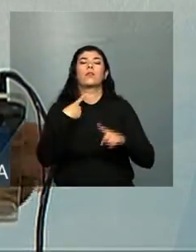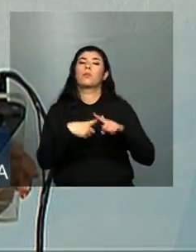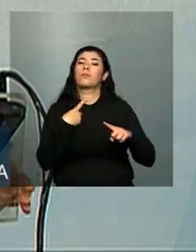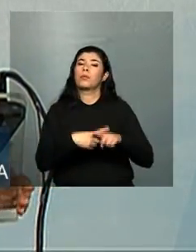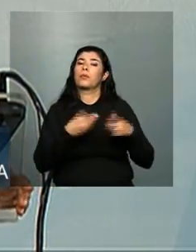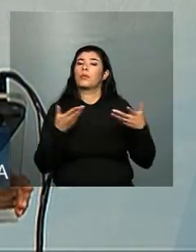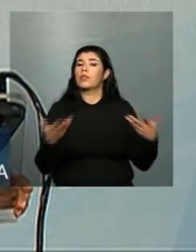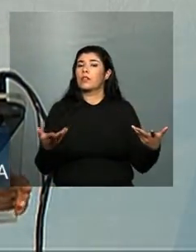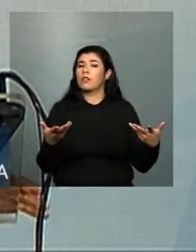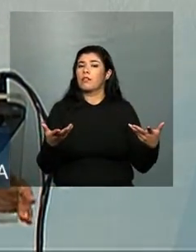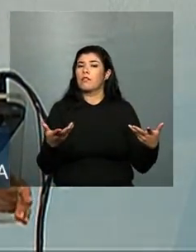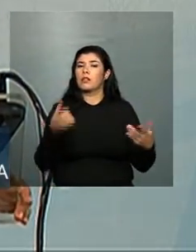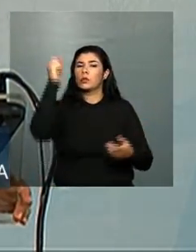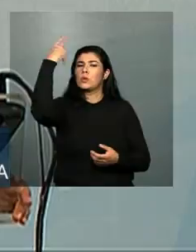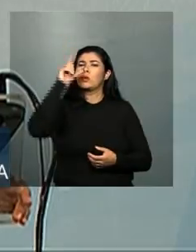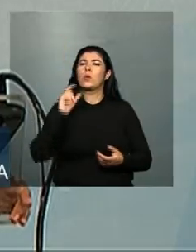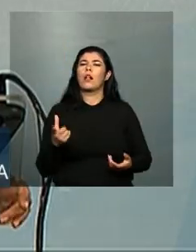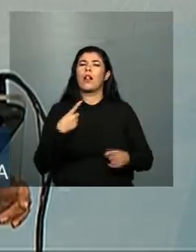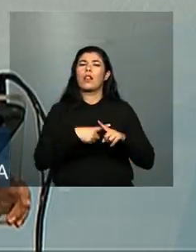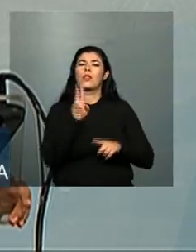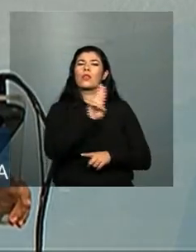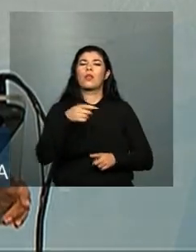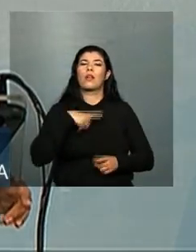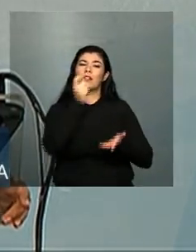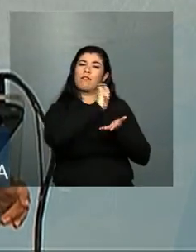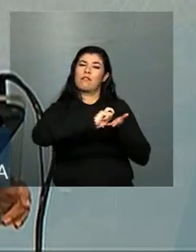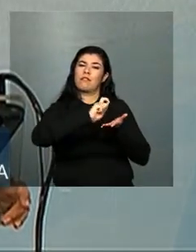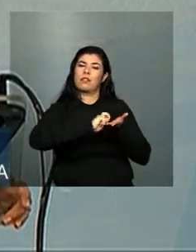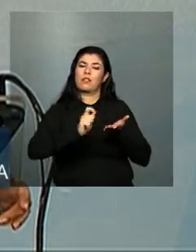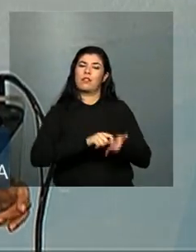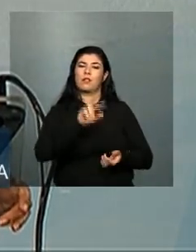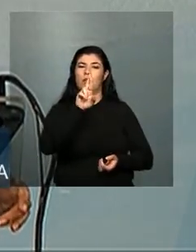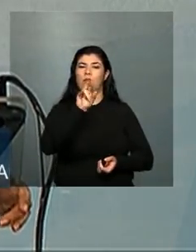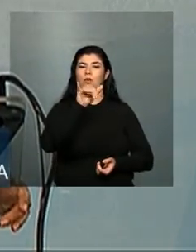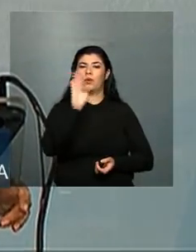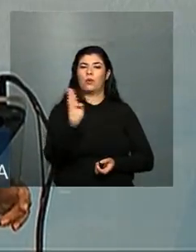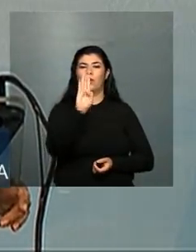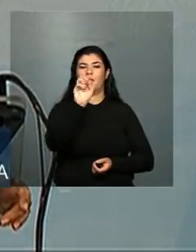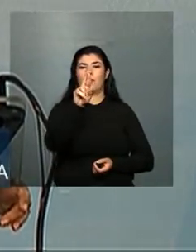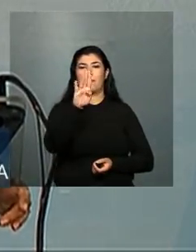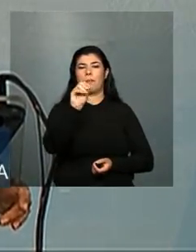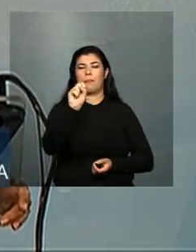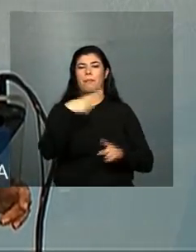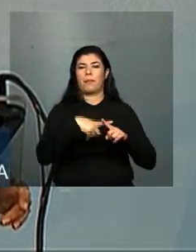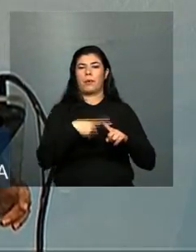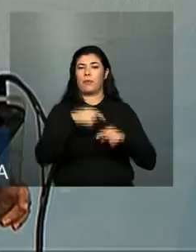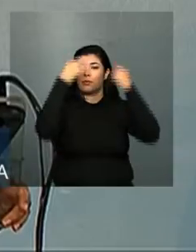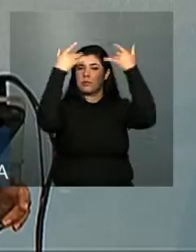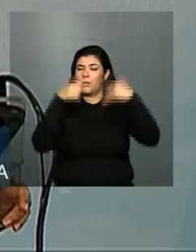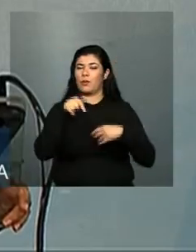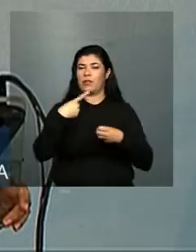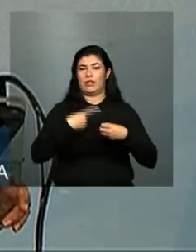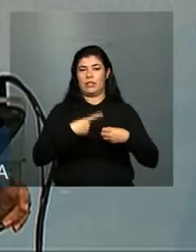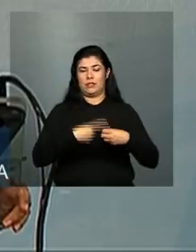conta do Rui Barbosa, que falou que Feira era a Princesa do Sertão.